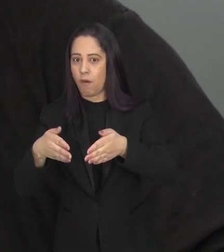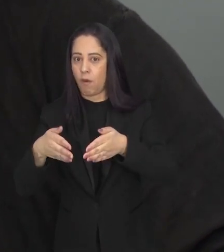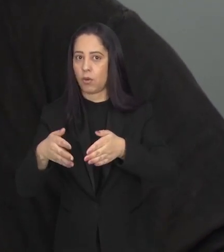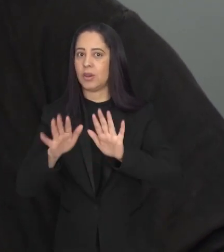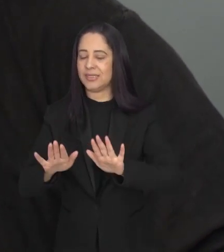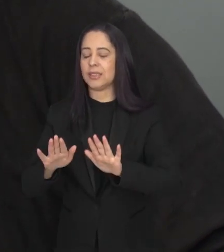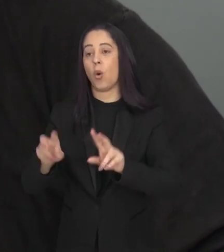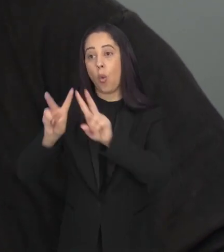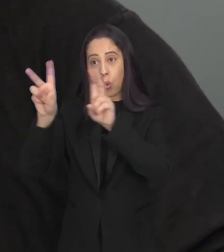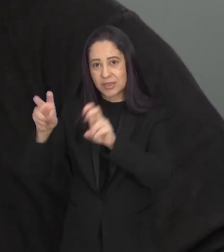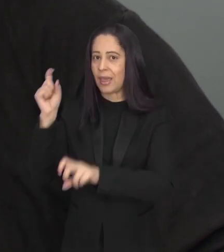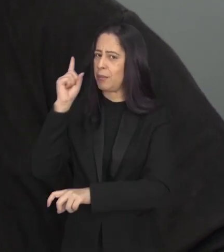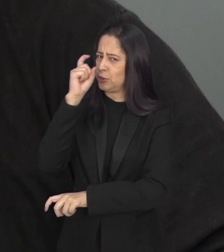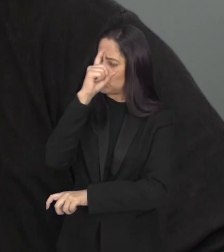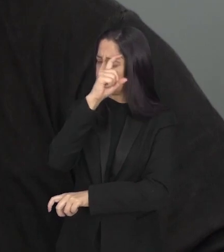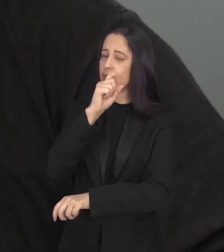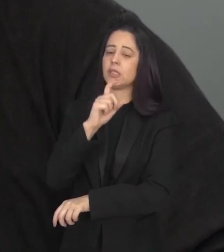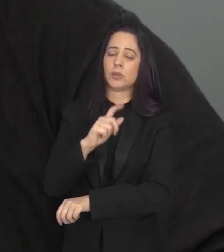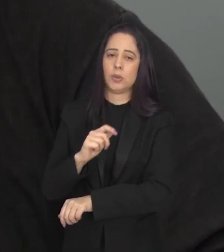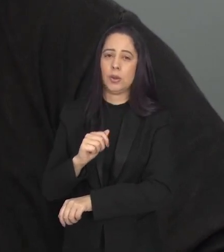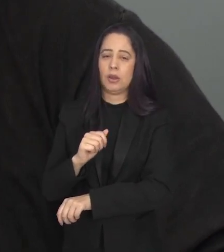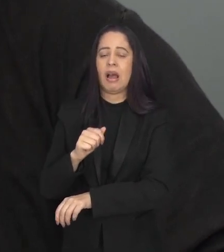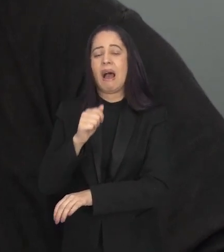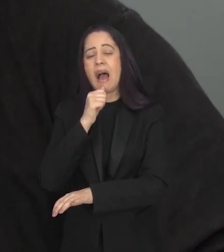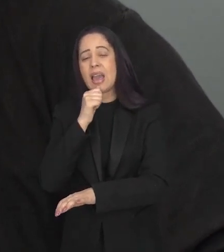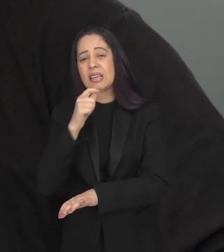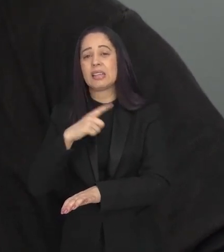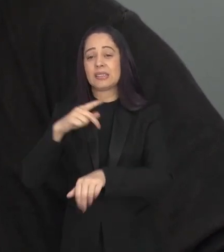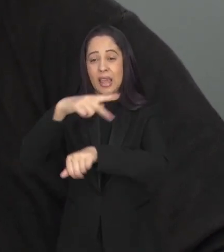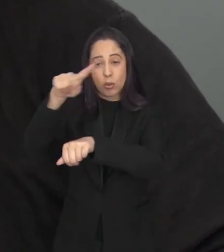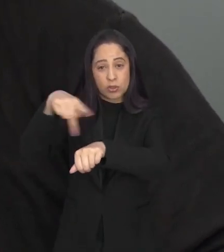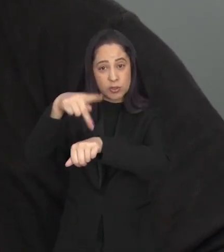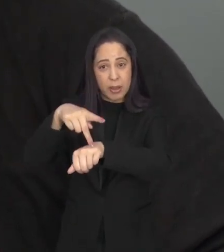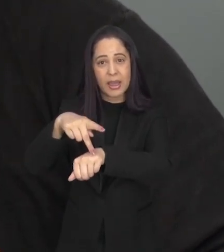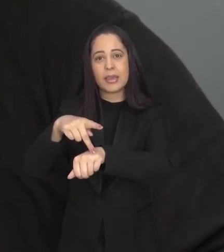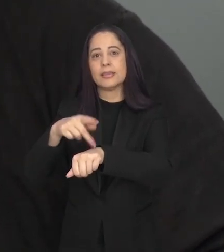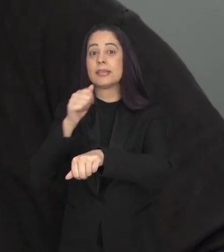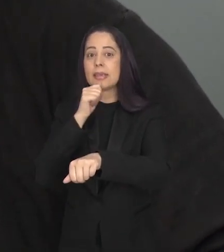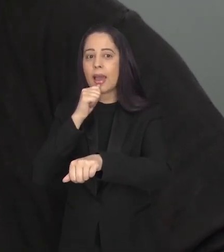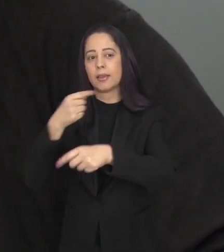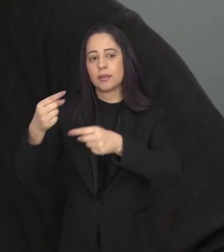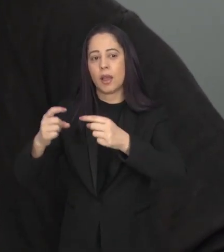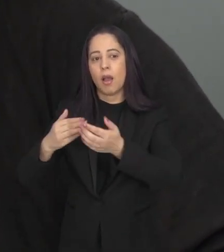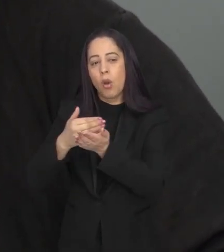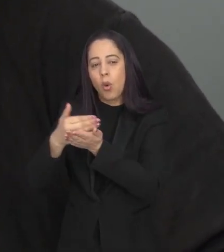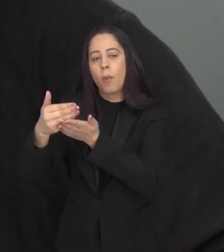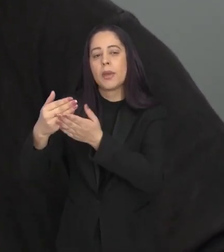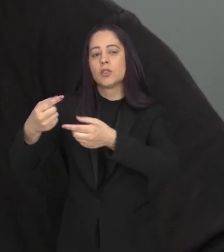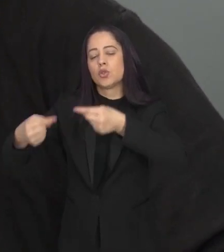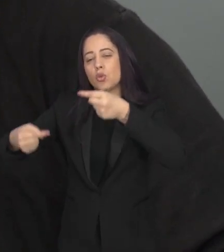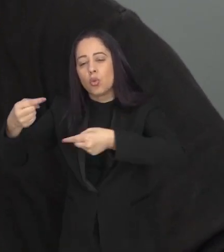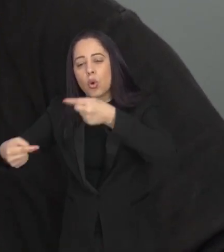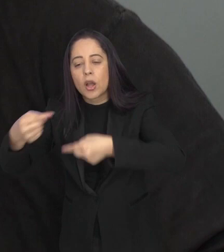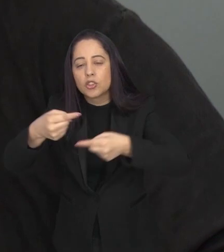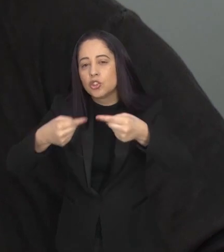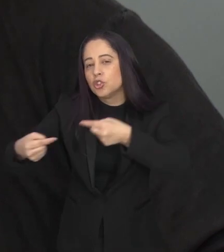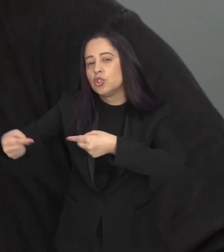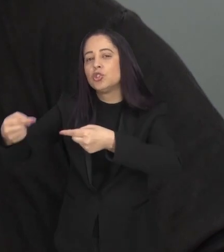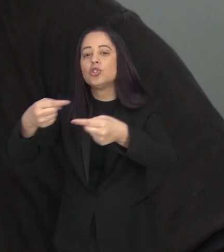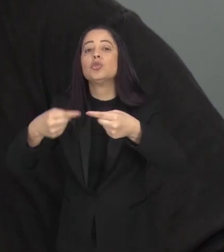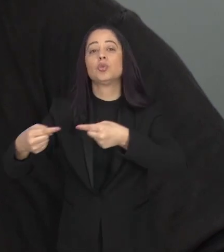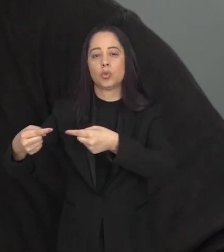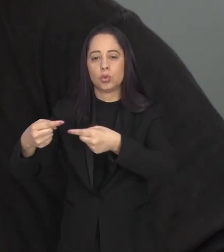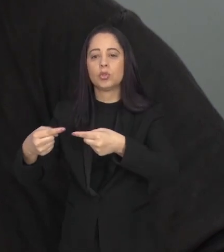Então é uma conversa super complexa, já tem alguns movimentos de alguns países gerando a discussão é muito válida, para que tenha